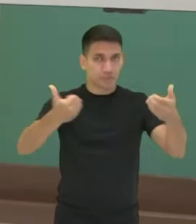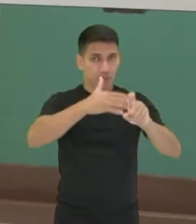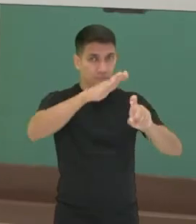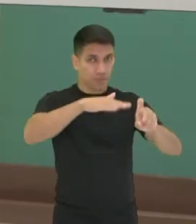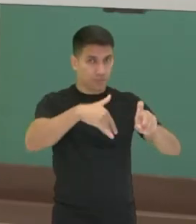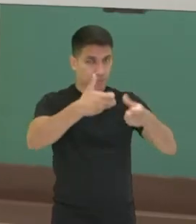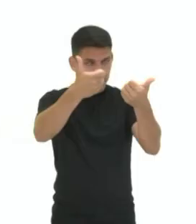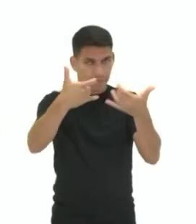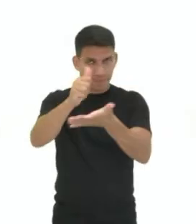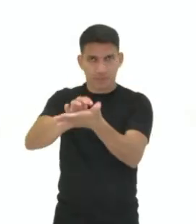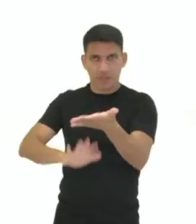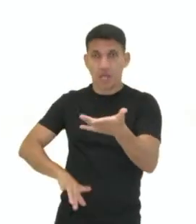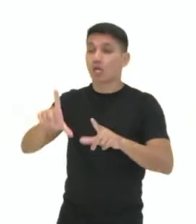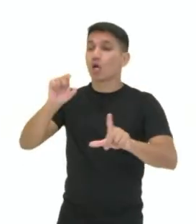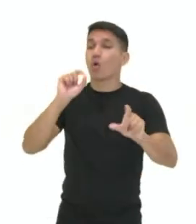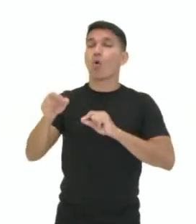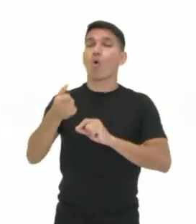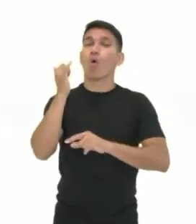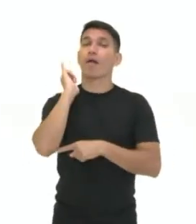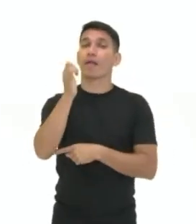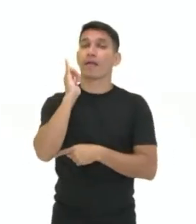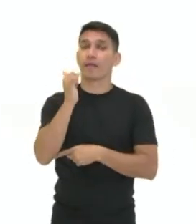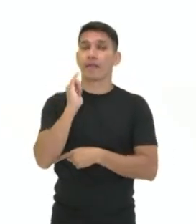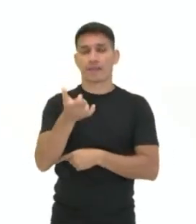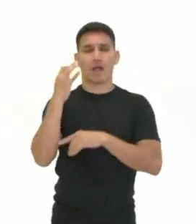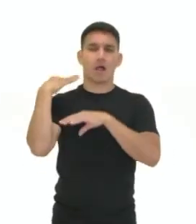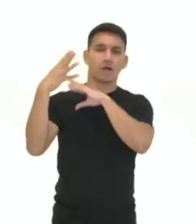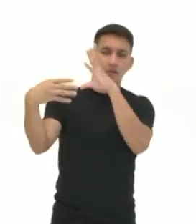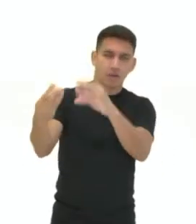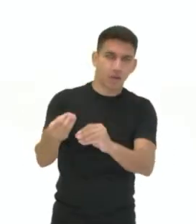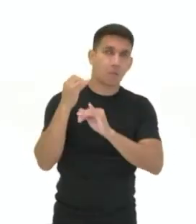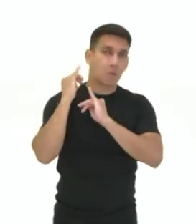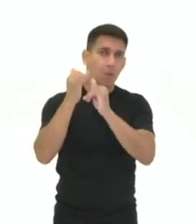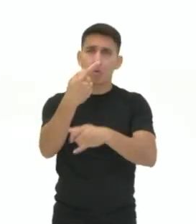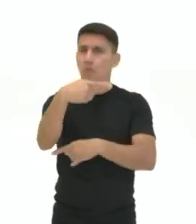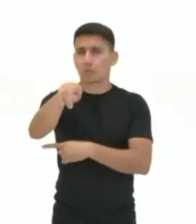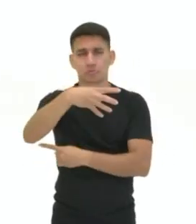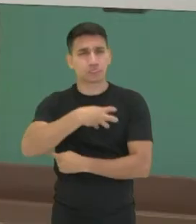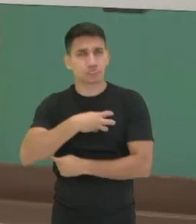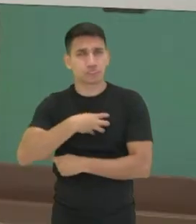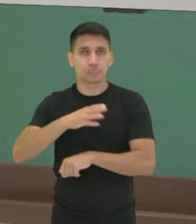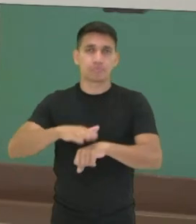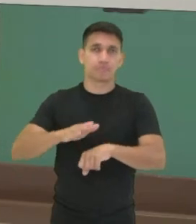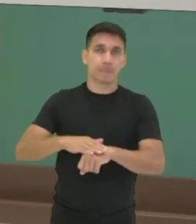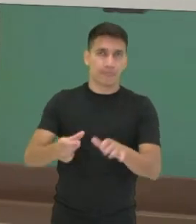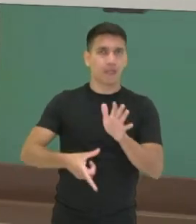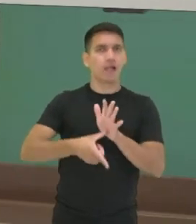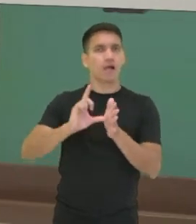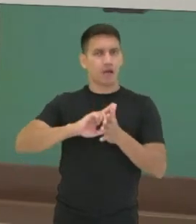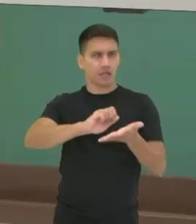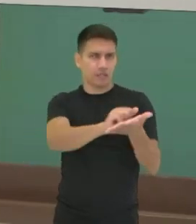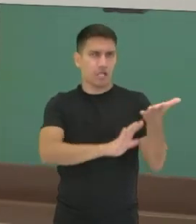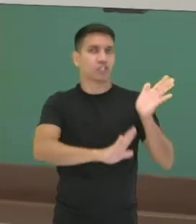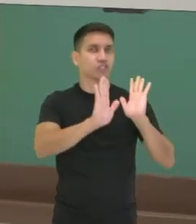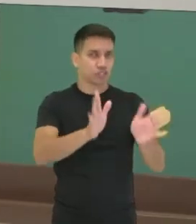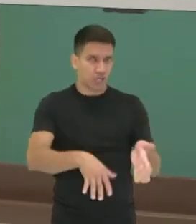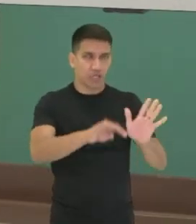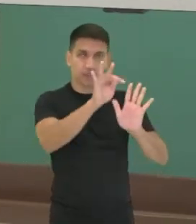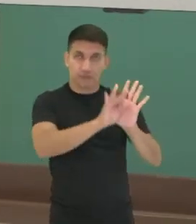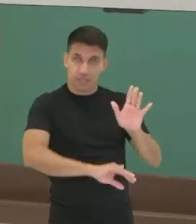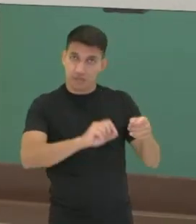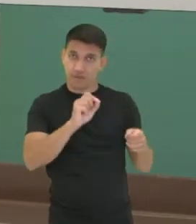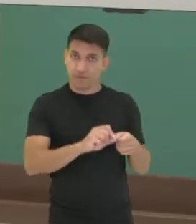atividade. Escolha uma das lendas, fábula, conto popular que você, inclusive, fez na primeira atividade. Você fez um texto